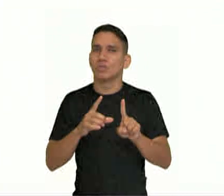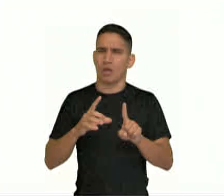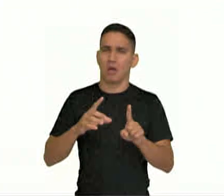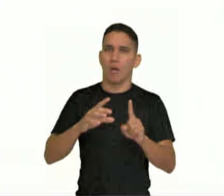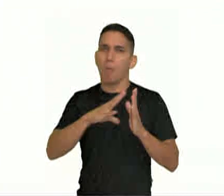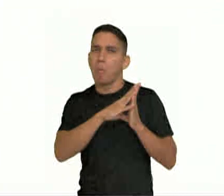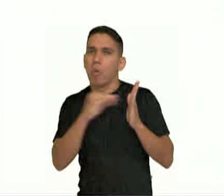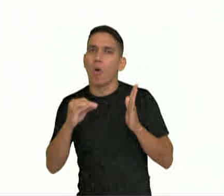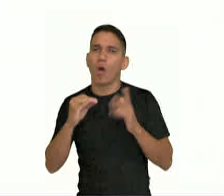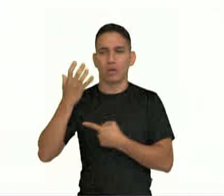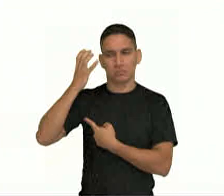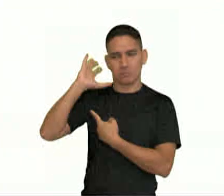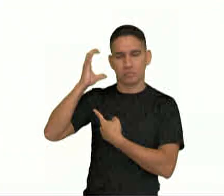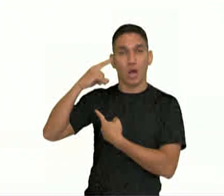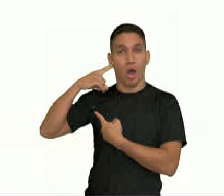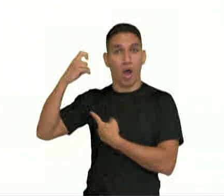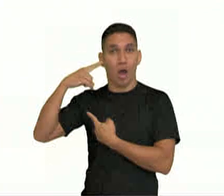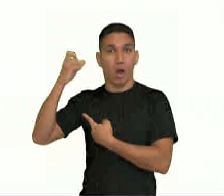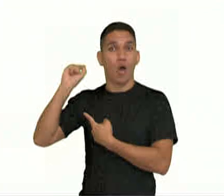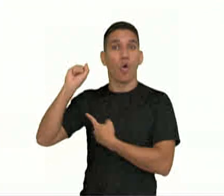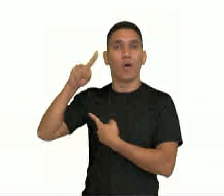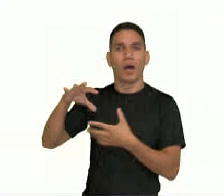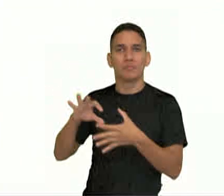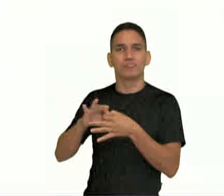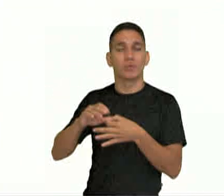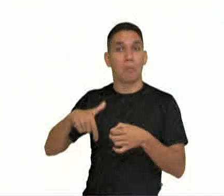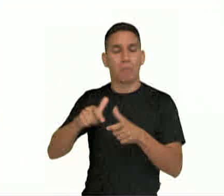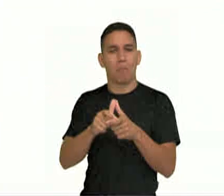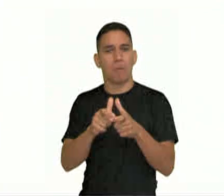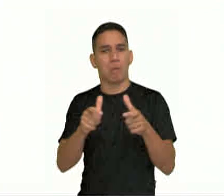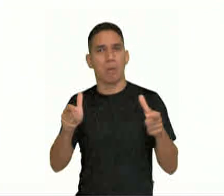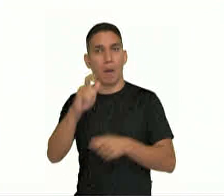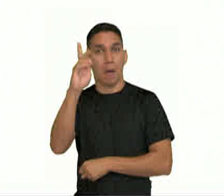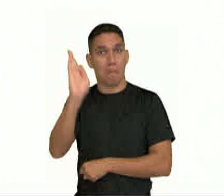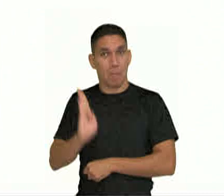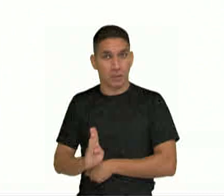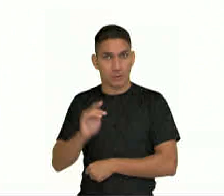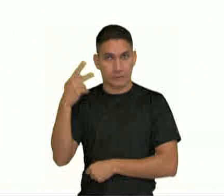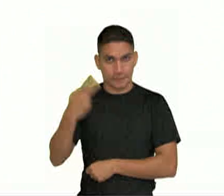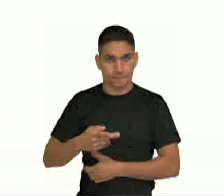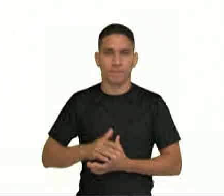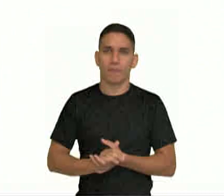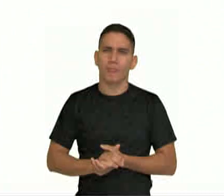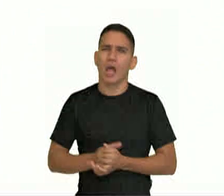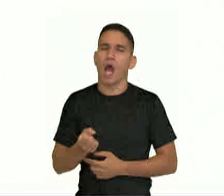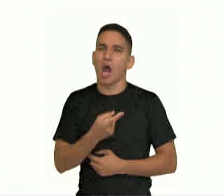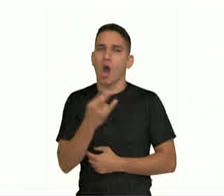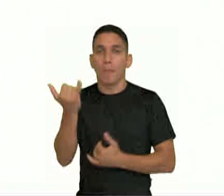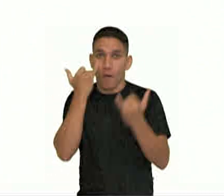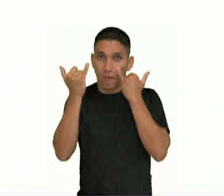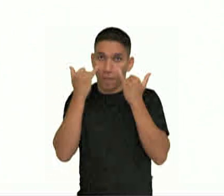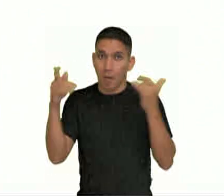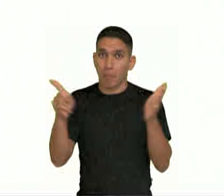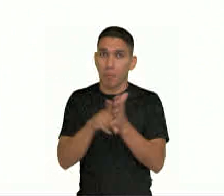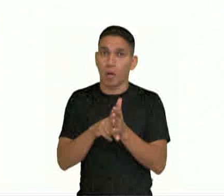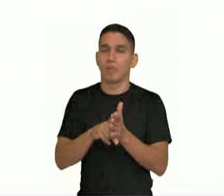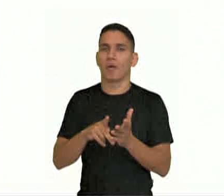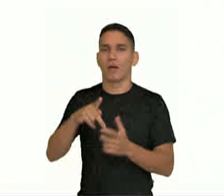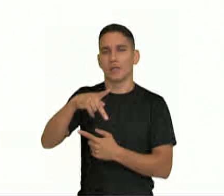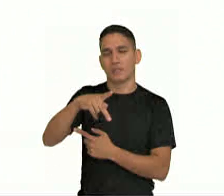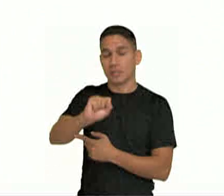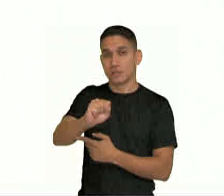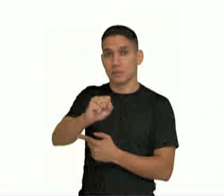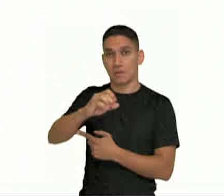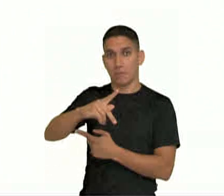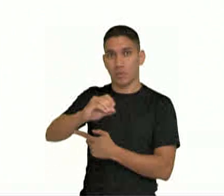de áudio está cada vez mais popular no Brasil. Segundo dados divulgados pelo Spotify